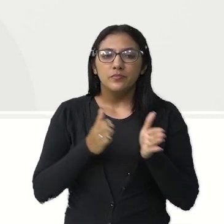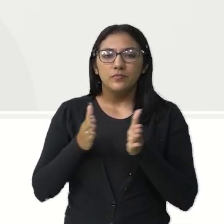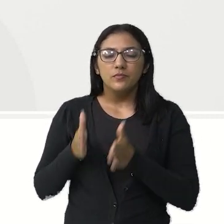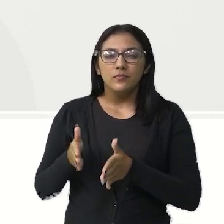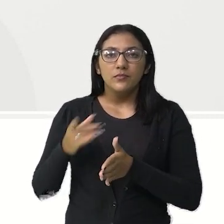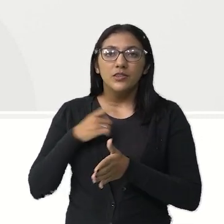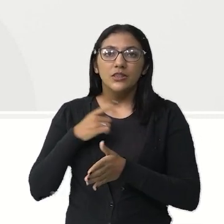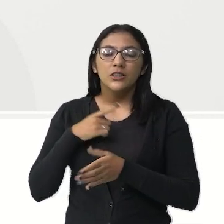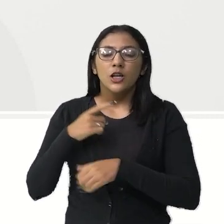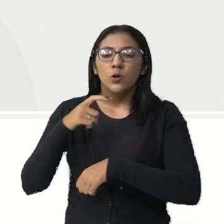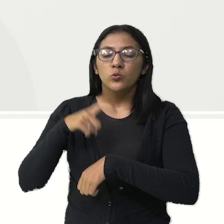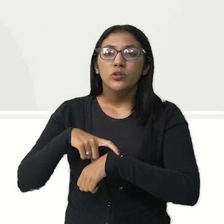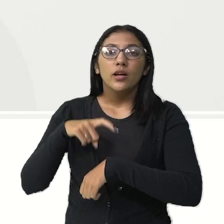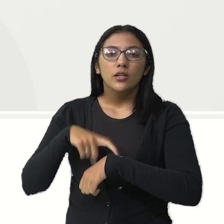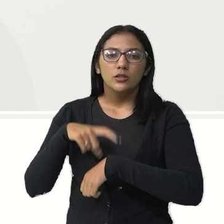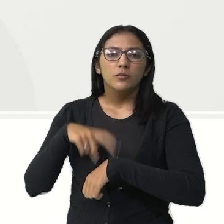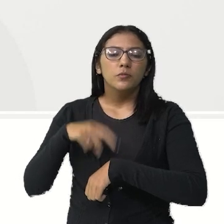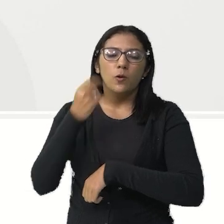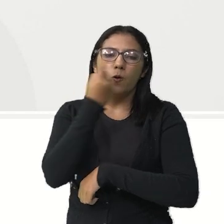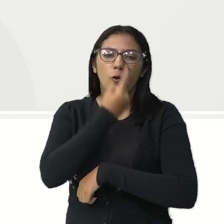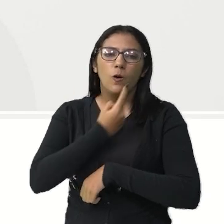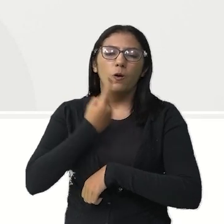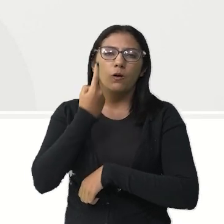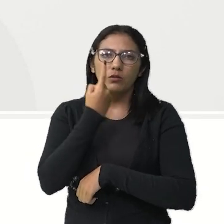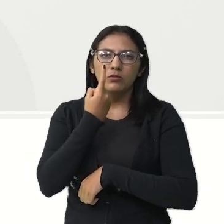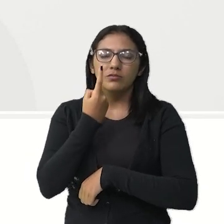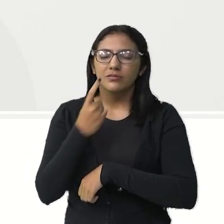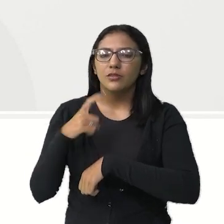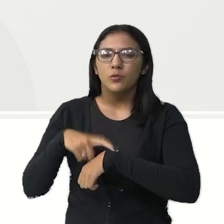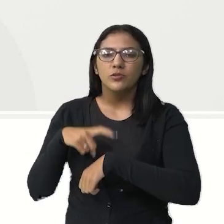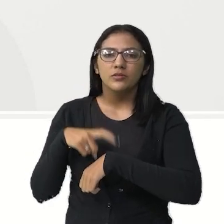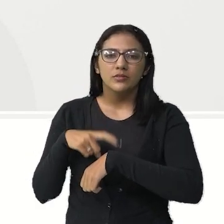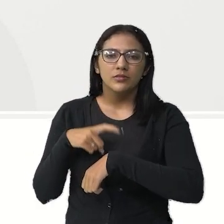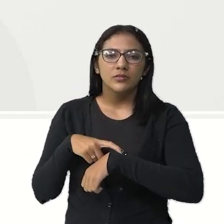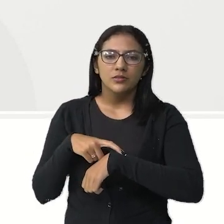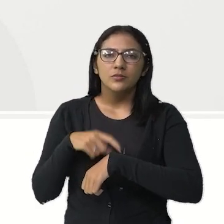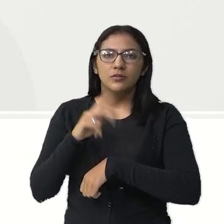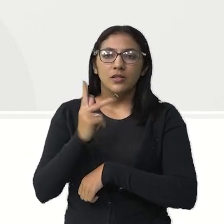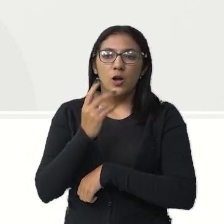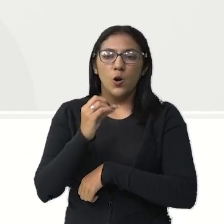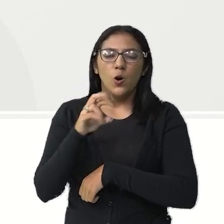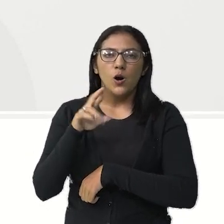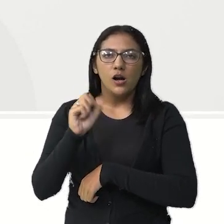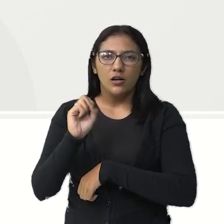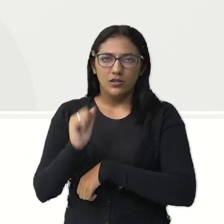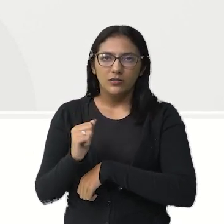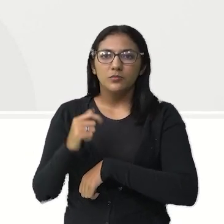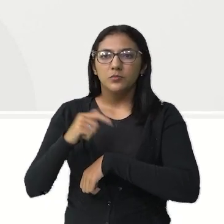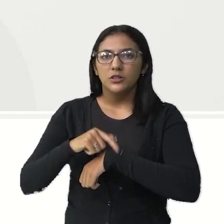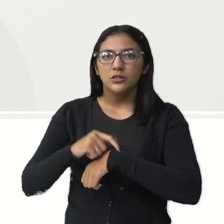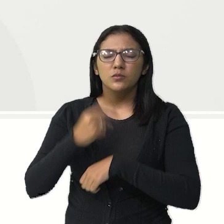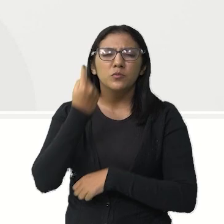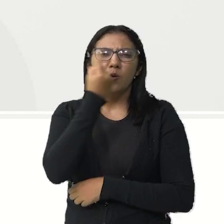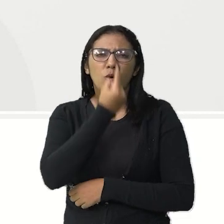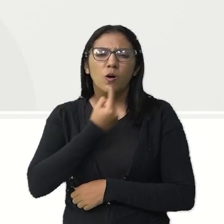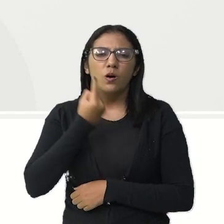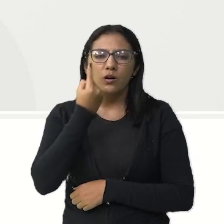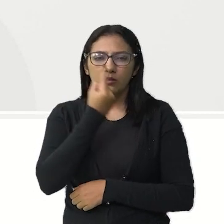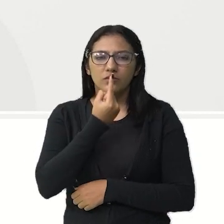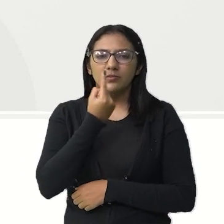que é o tempo. Esse tempo, ele é registrado em horas. Faltou o O